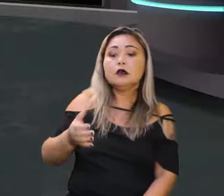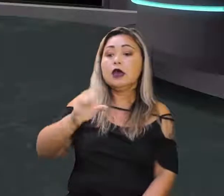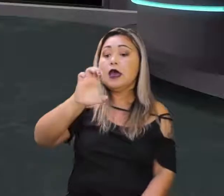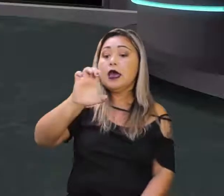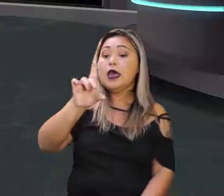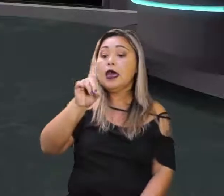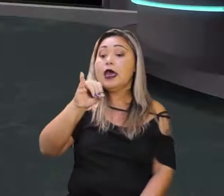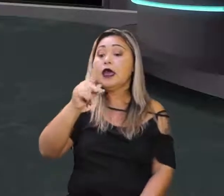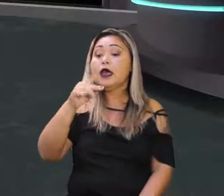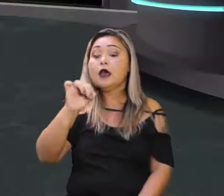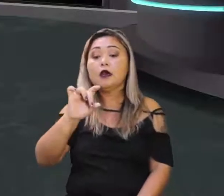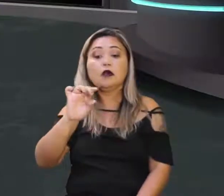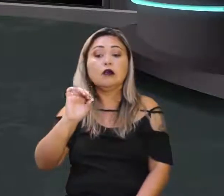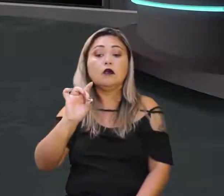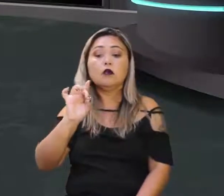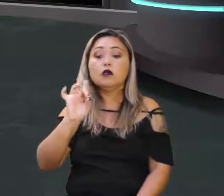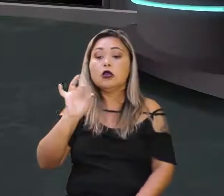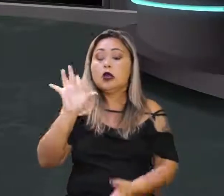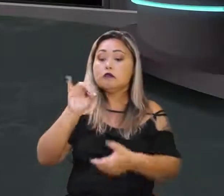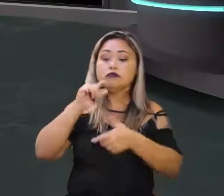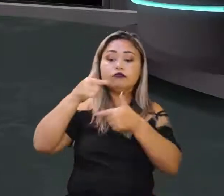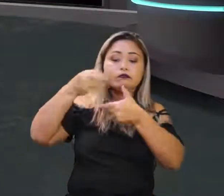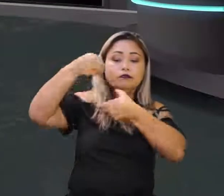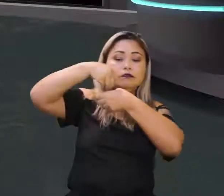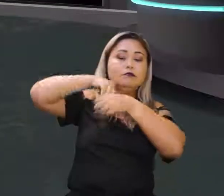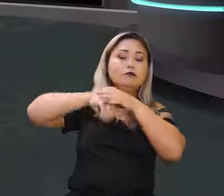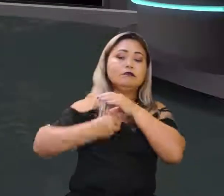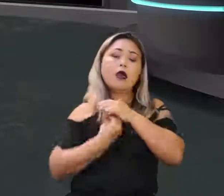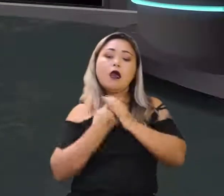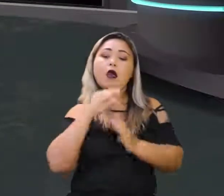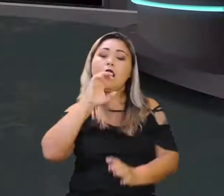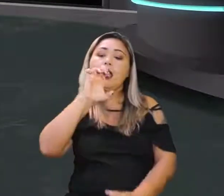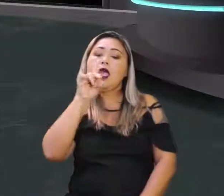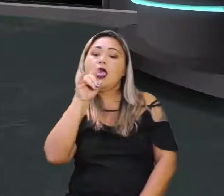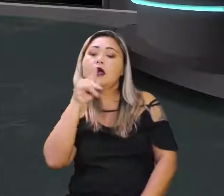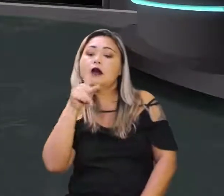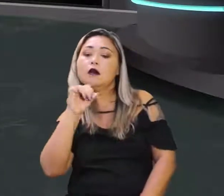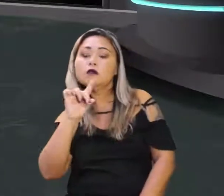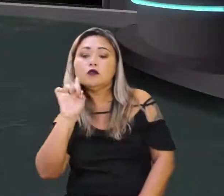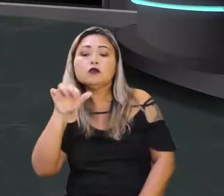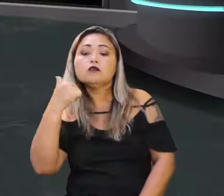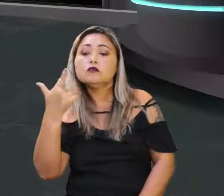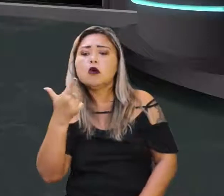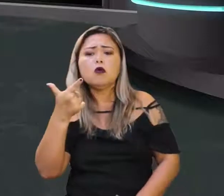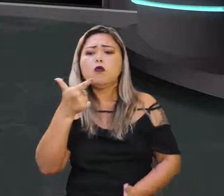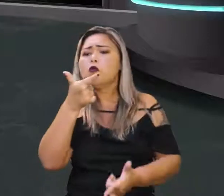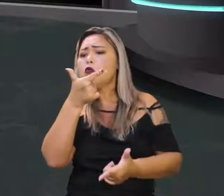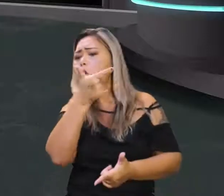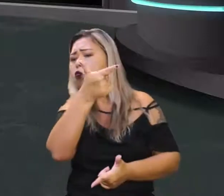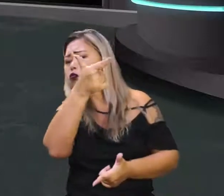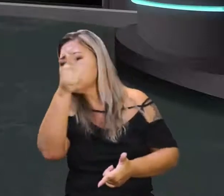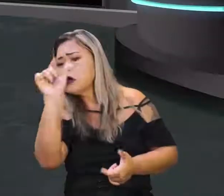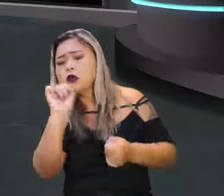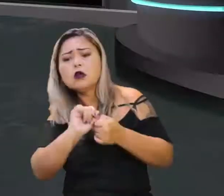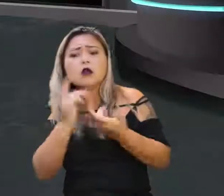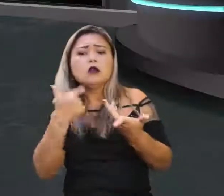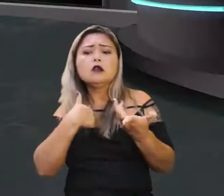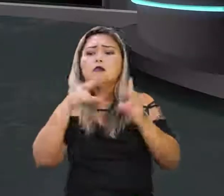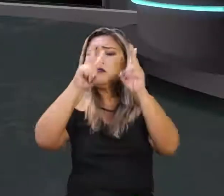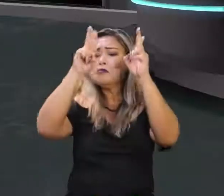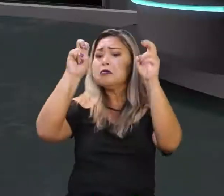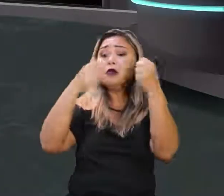Édipo e Complexo de Édipo, né? E muitas outras aí que a gente às vezes nem sabe,